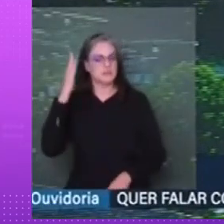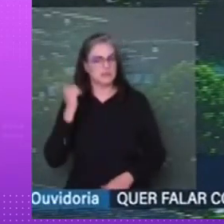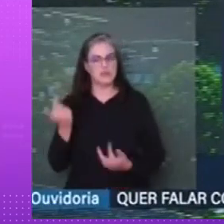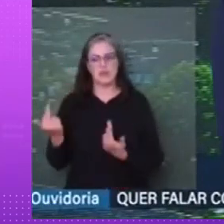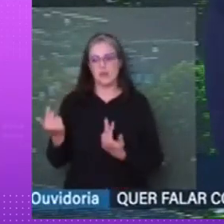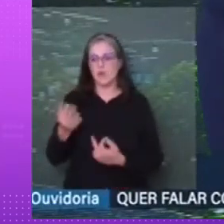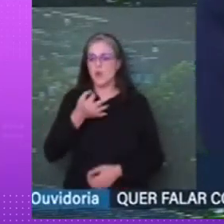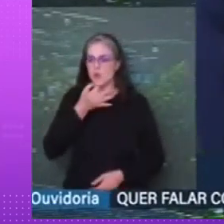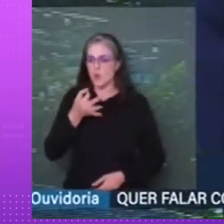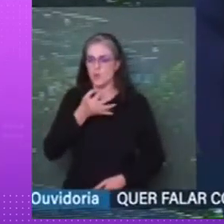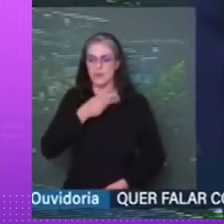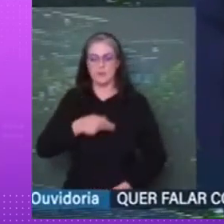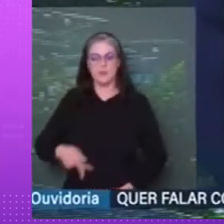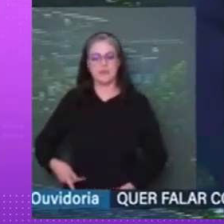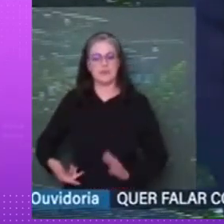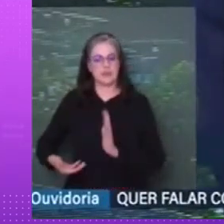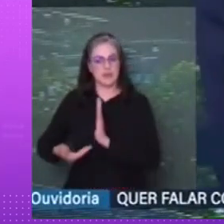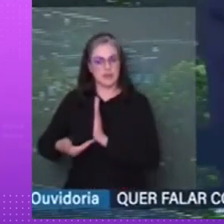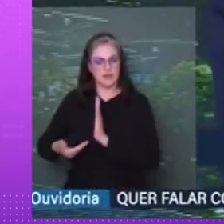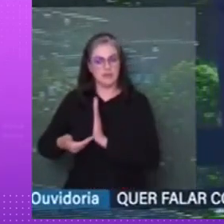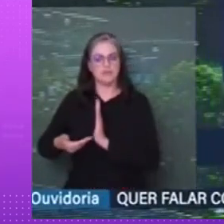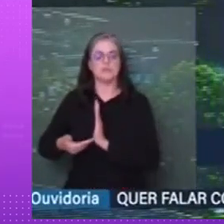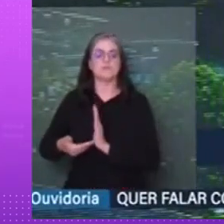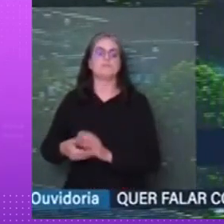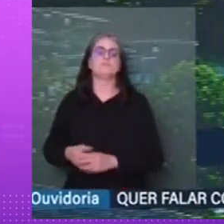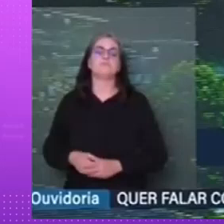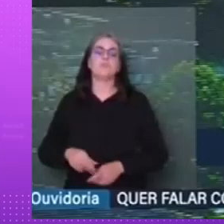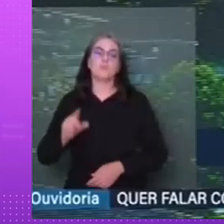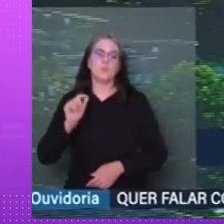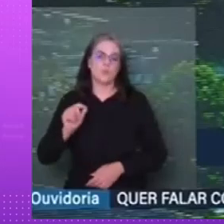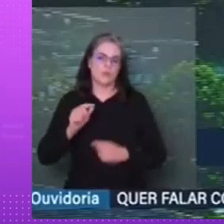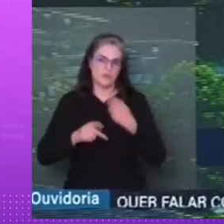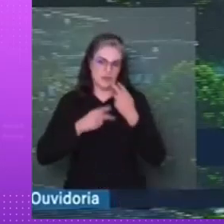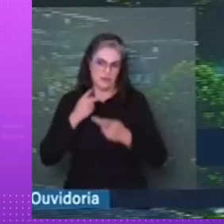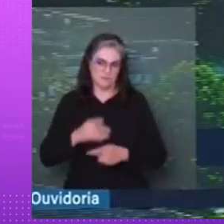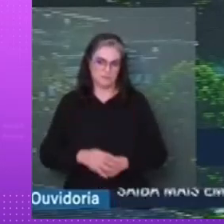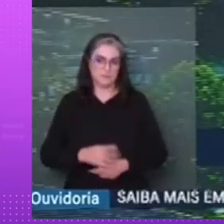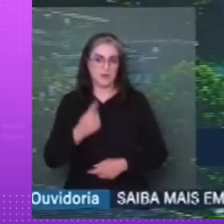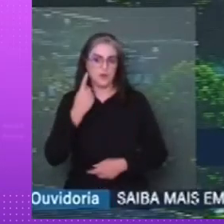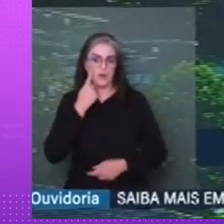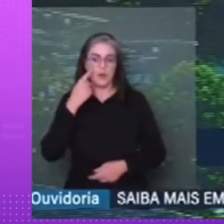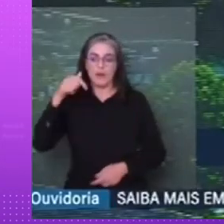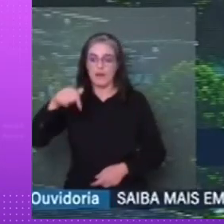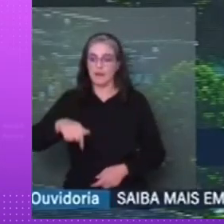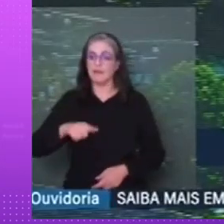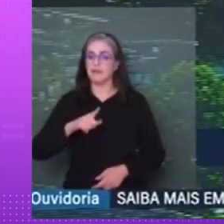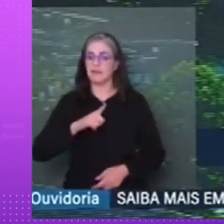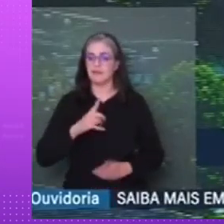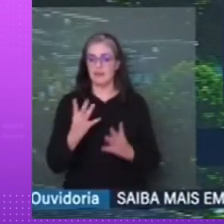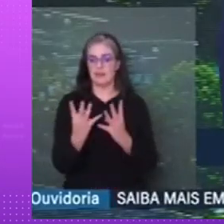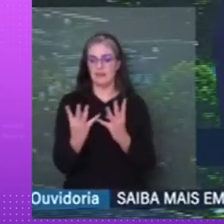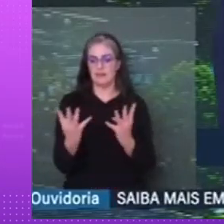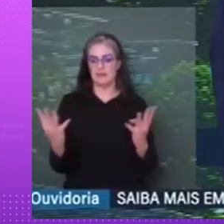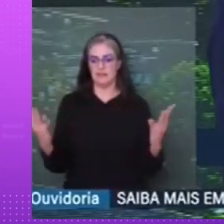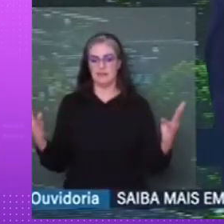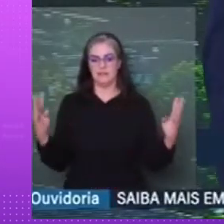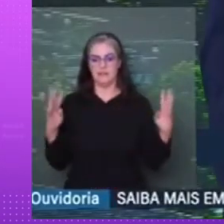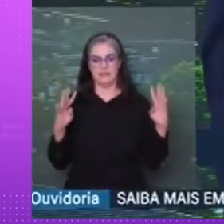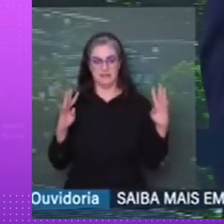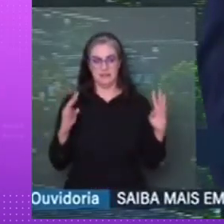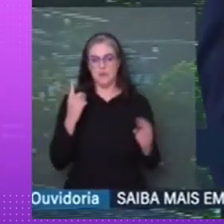aparecer mais e falar sobre os temas que ele tanto defende. Até o Alexandre de Moraes falou ali durante o discurso dele, mais uma vez,